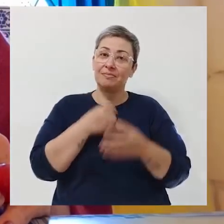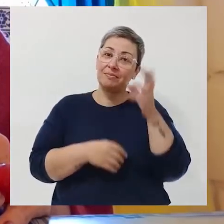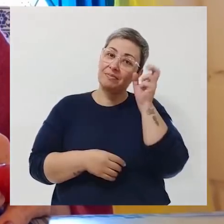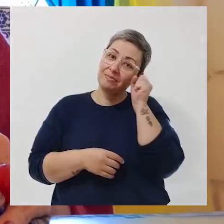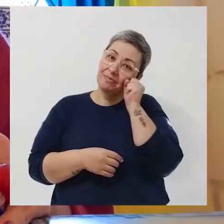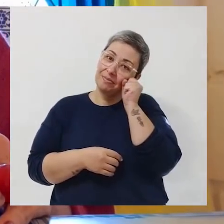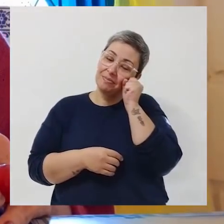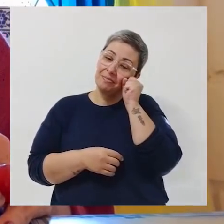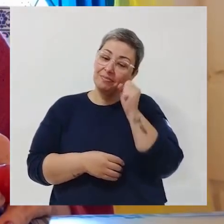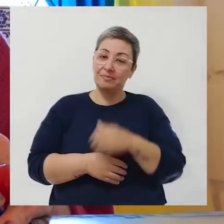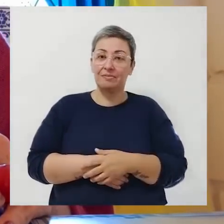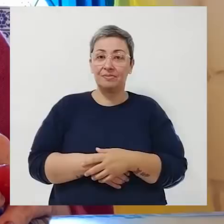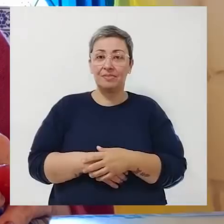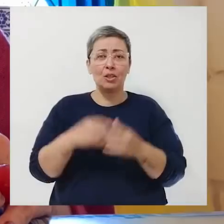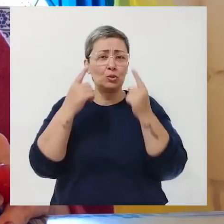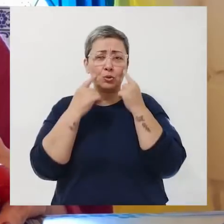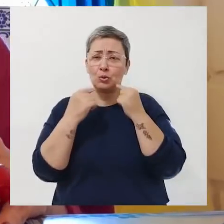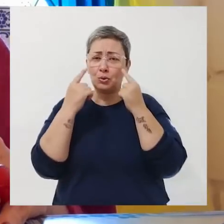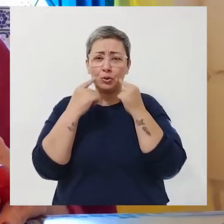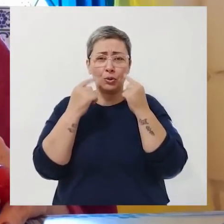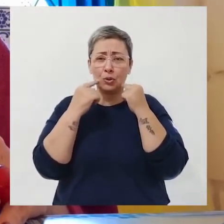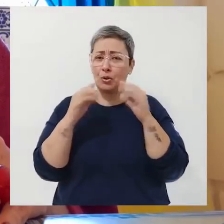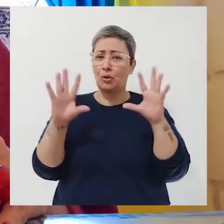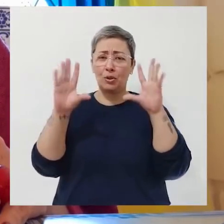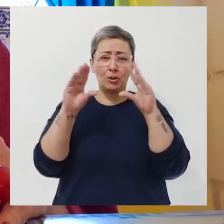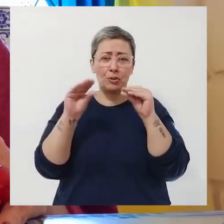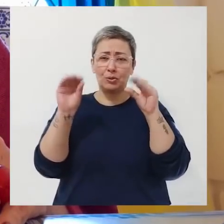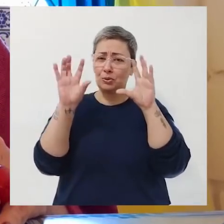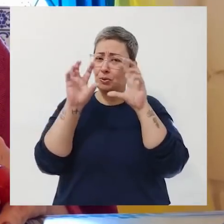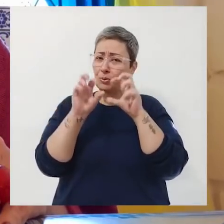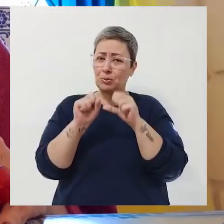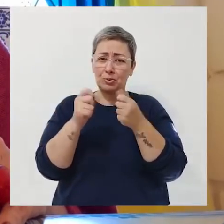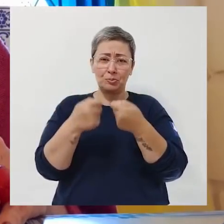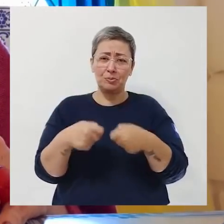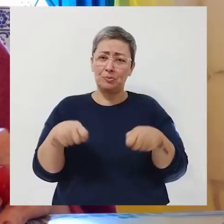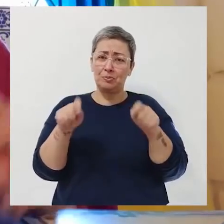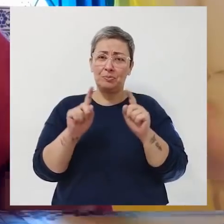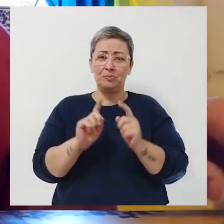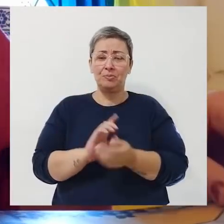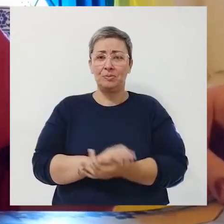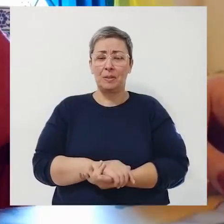Dorme, menino, dorme. Não chora na noite escura.